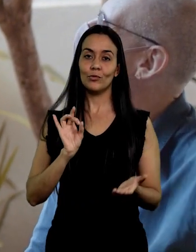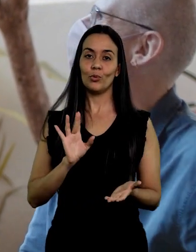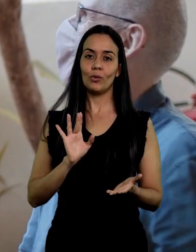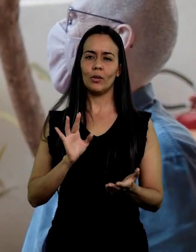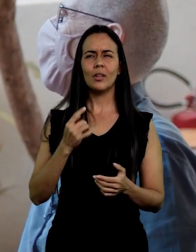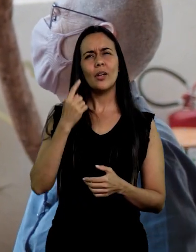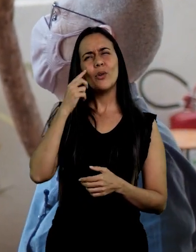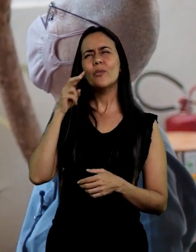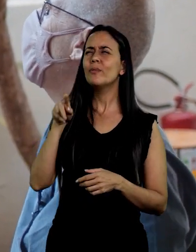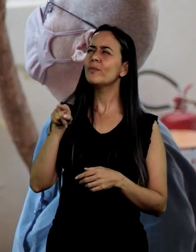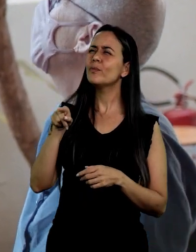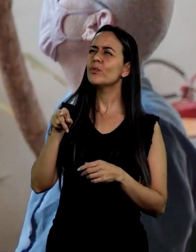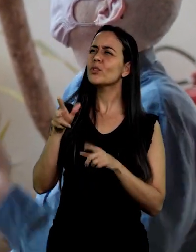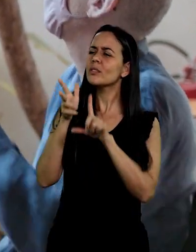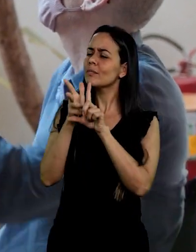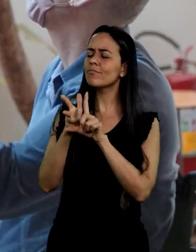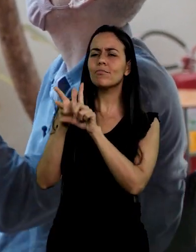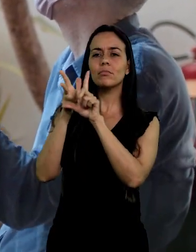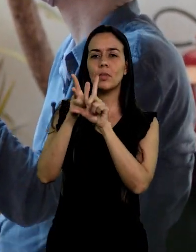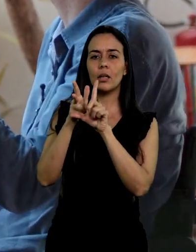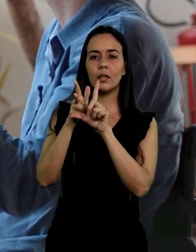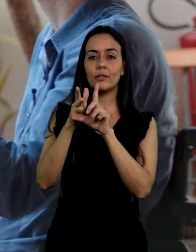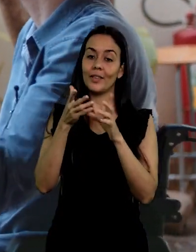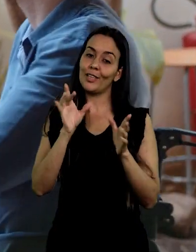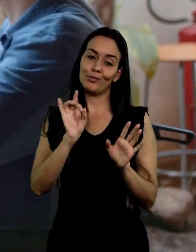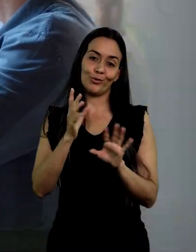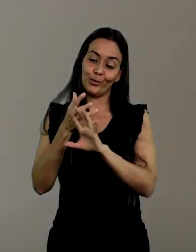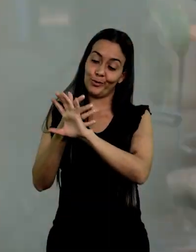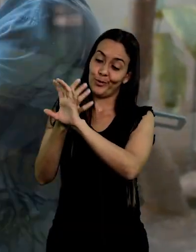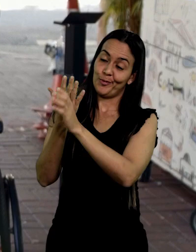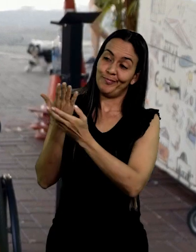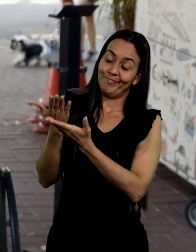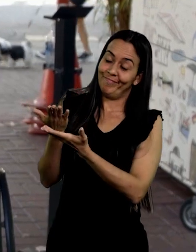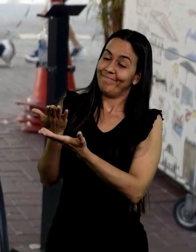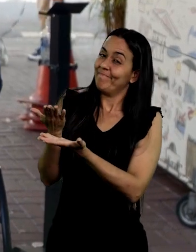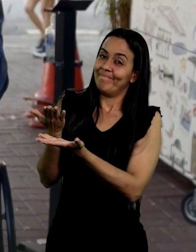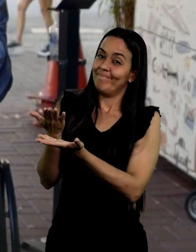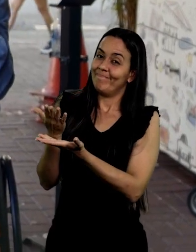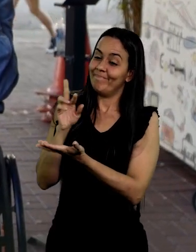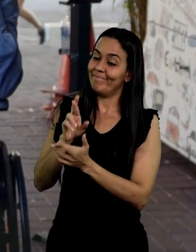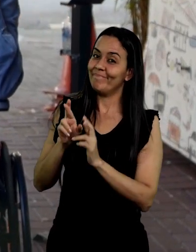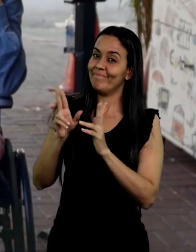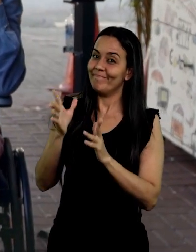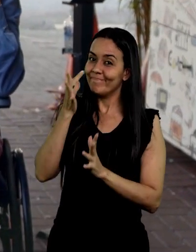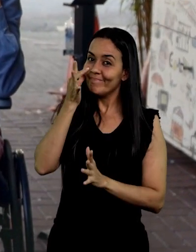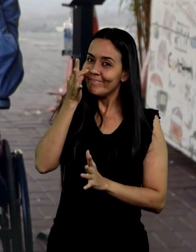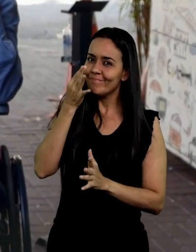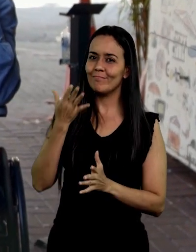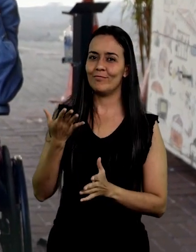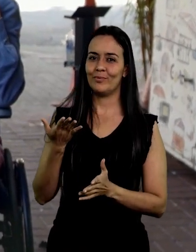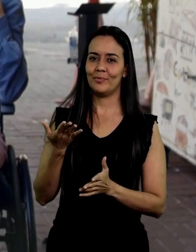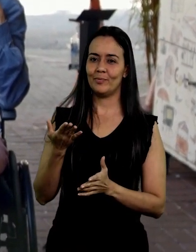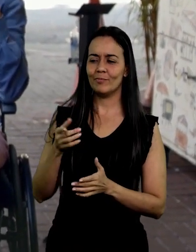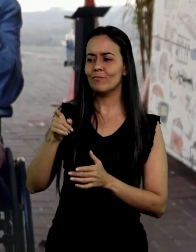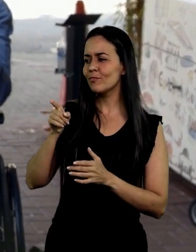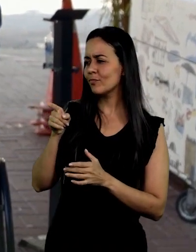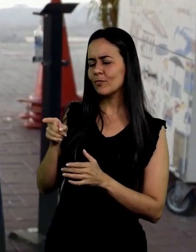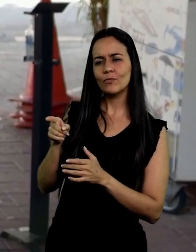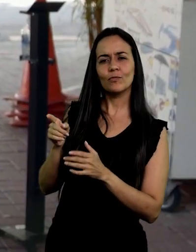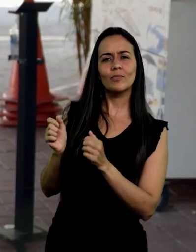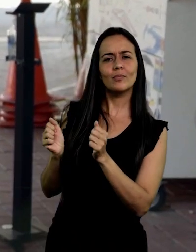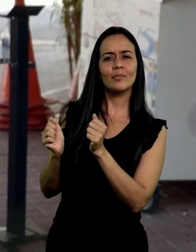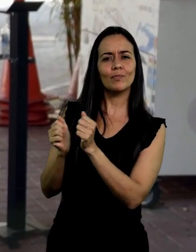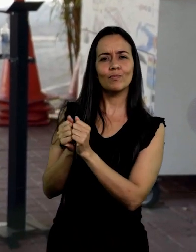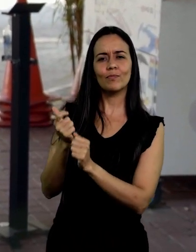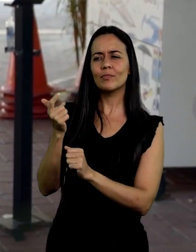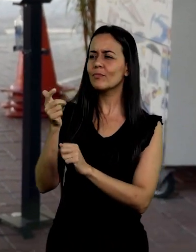que a gente fez. Então, a gente não se vê, né? Você vê pelo computador, né? Ou a gente estava junto? Não. Tava você de Comendador Nelson, mediado fazendo pela...